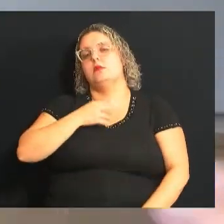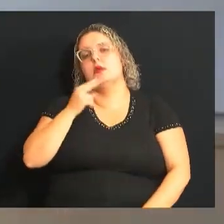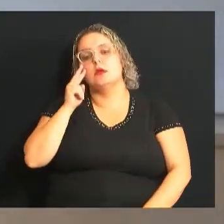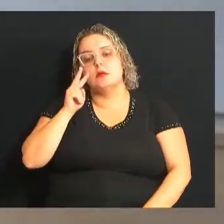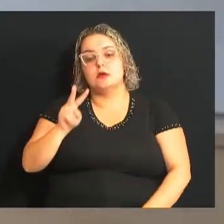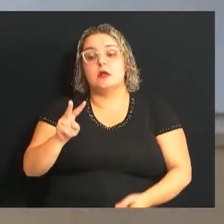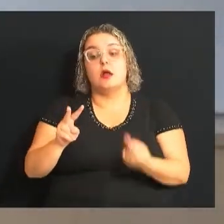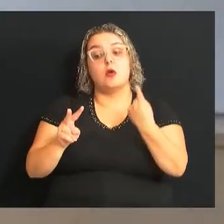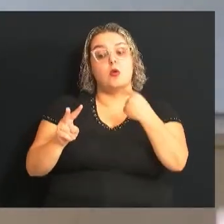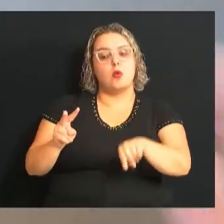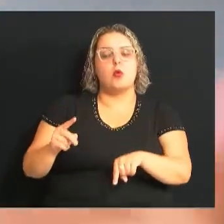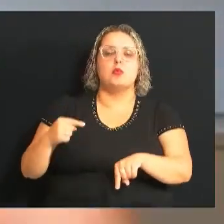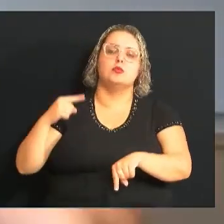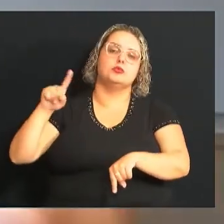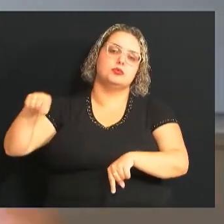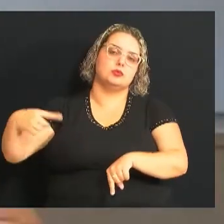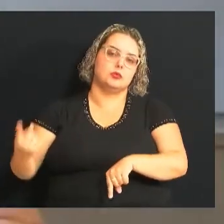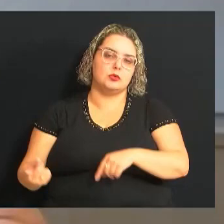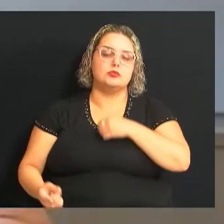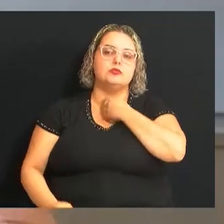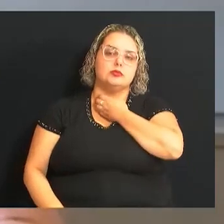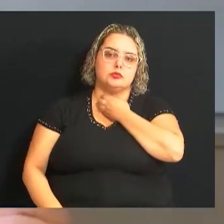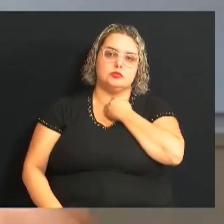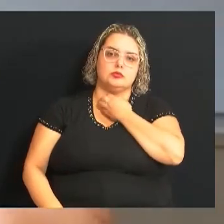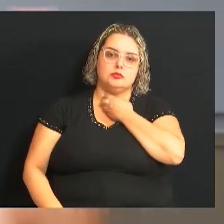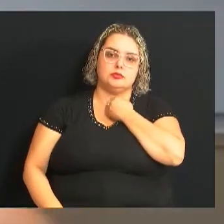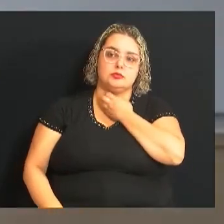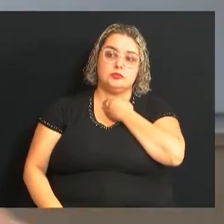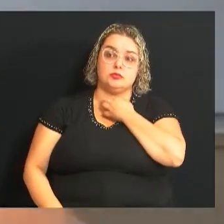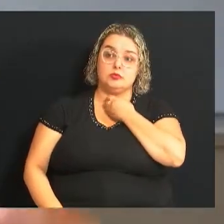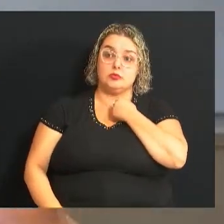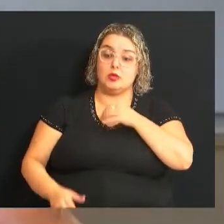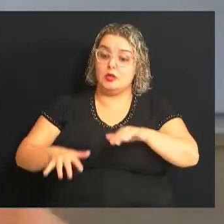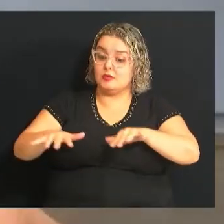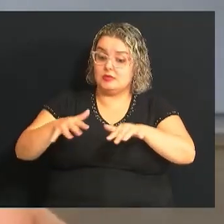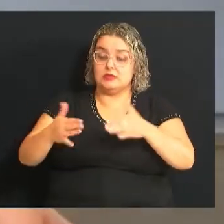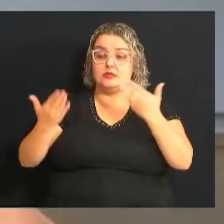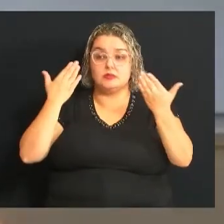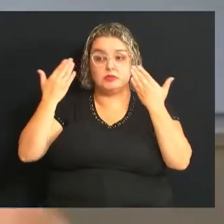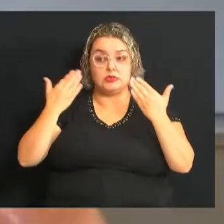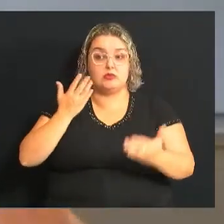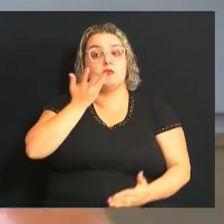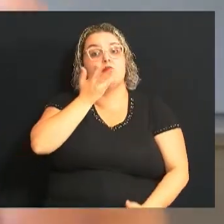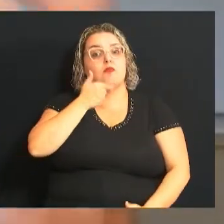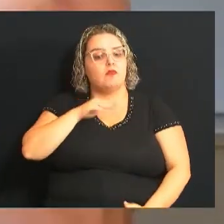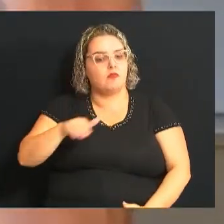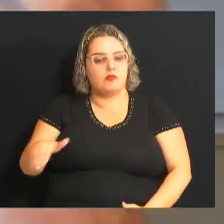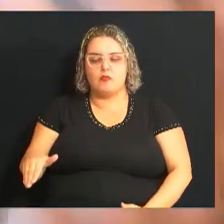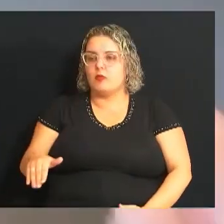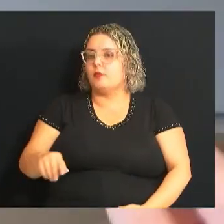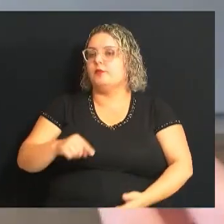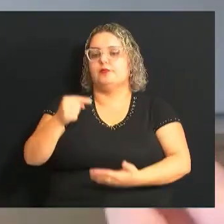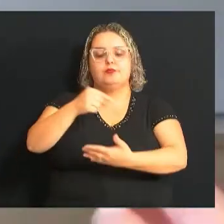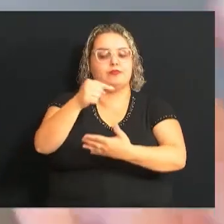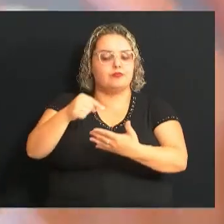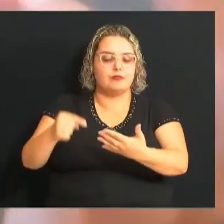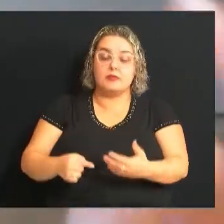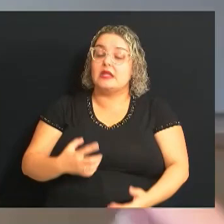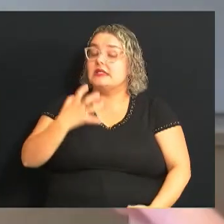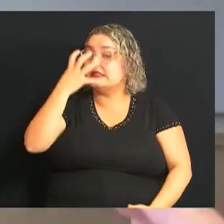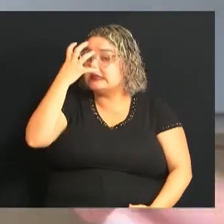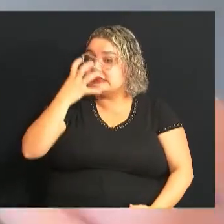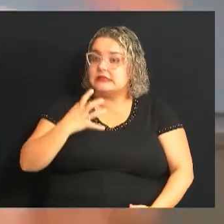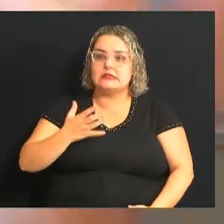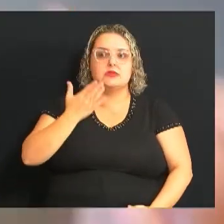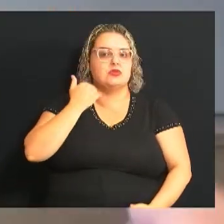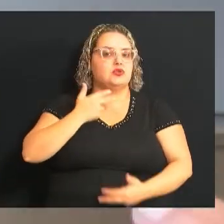outro. Isso é que não pode acontecer, porque o abalo psicológico nas crianças, a gente tem visto muitas crianças com questões sérias de